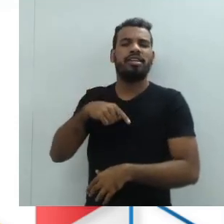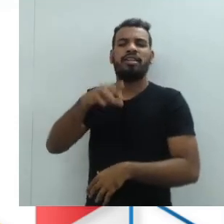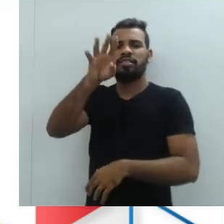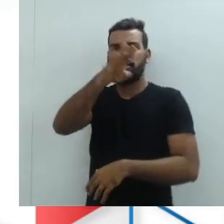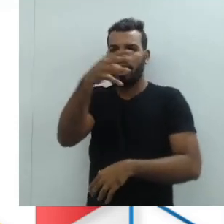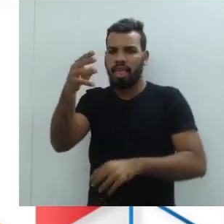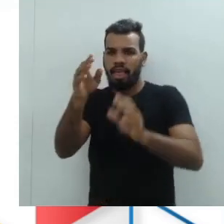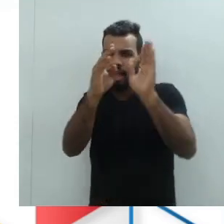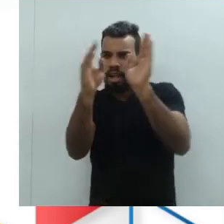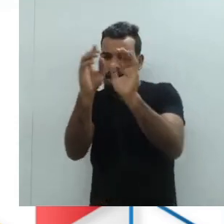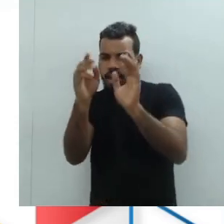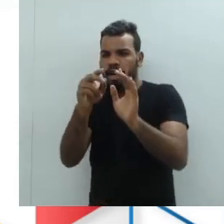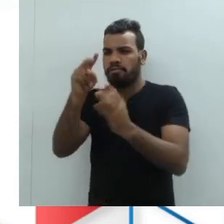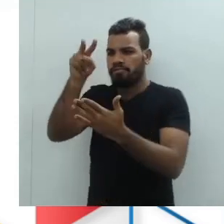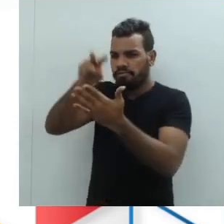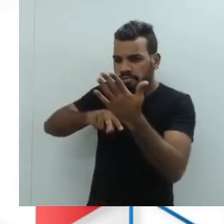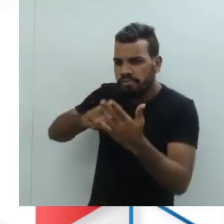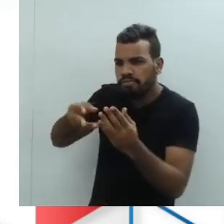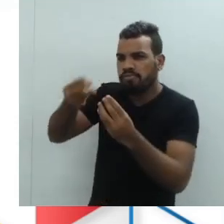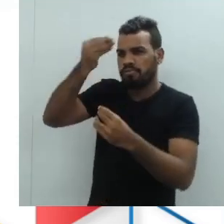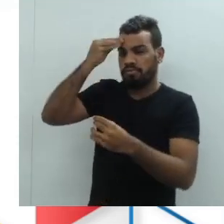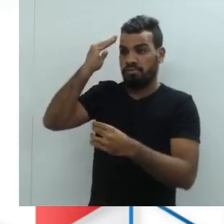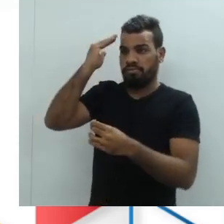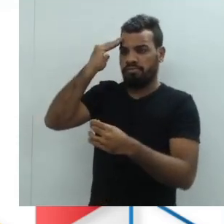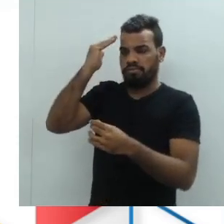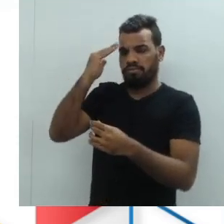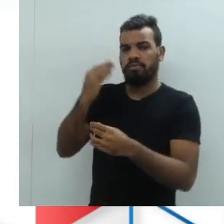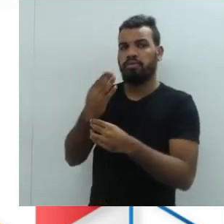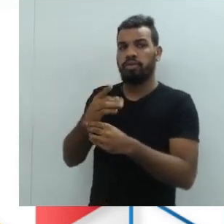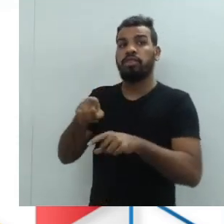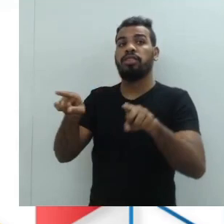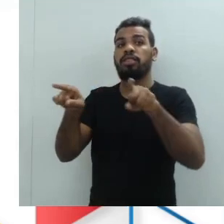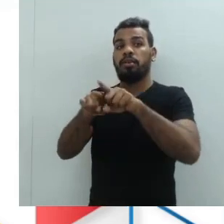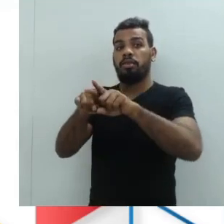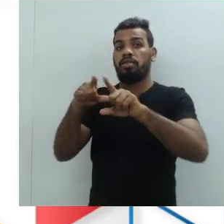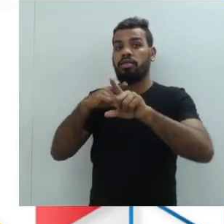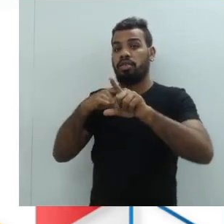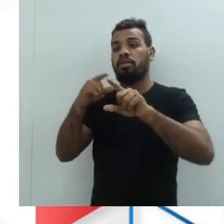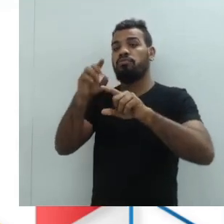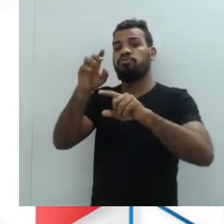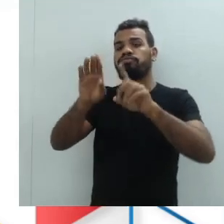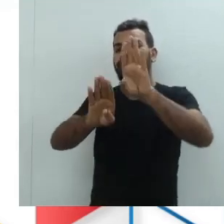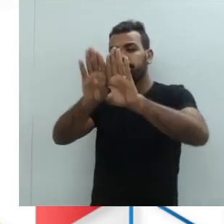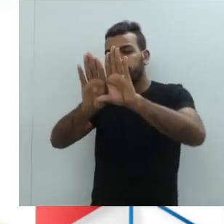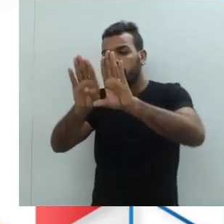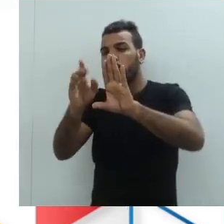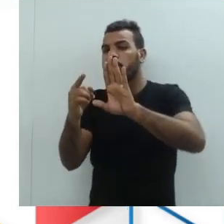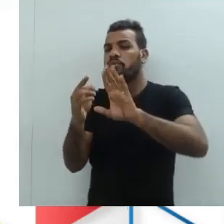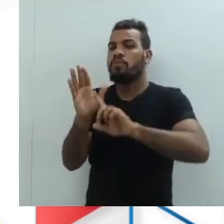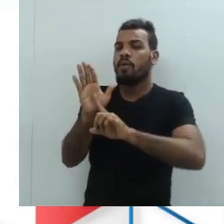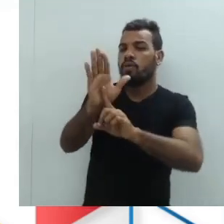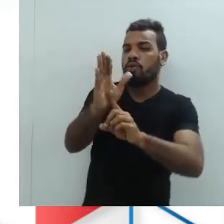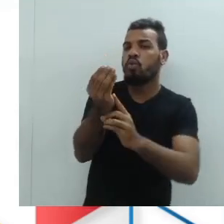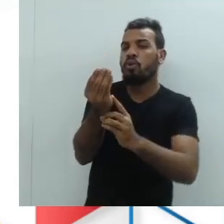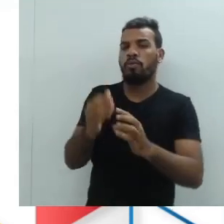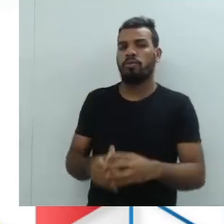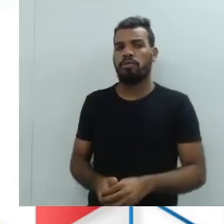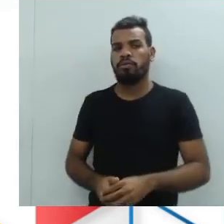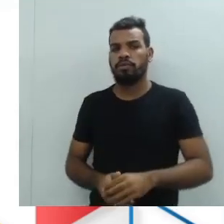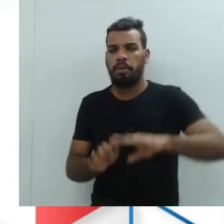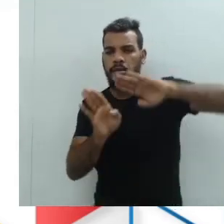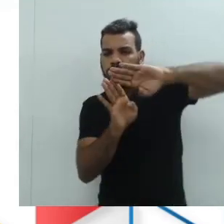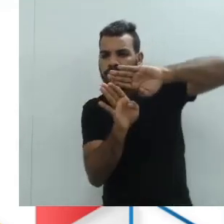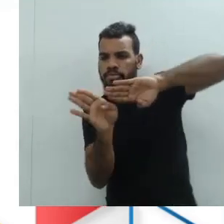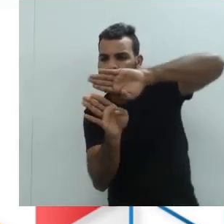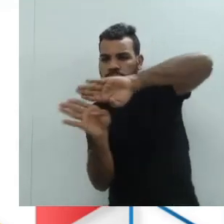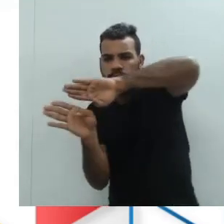e interpretadas. Também há um gráfico que nos mostra o histórico do consumo, ou seja, a evolução do consumo de energia elétrica